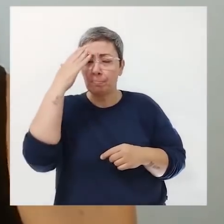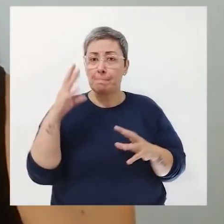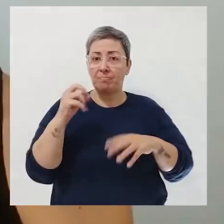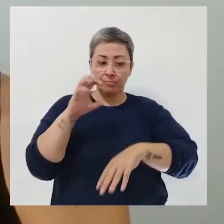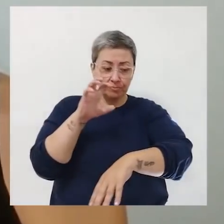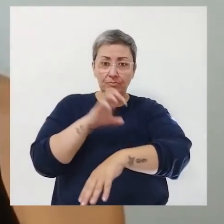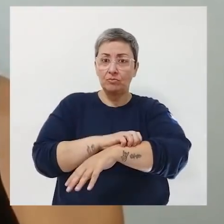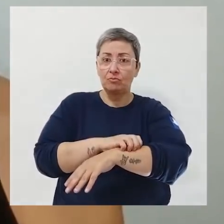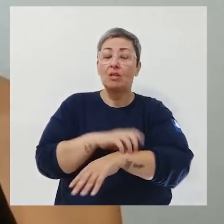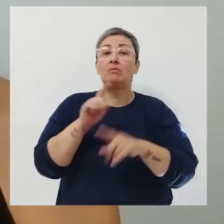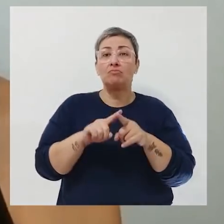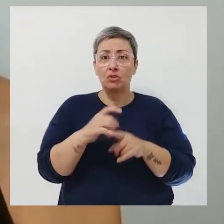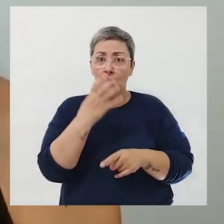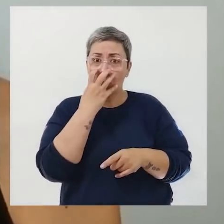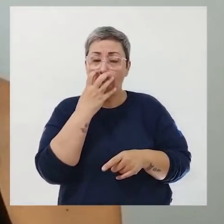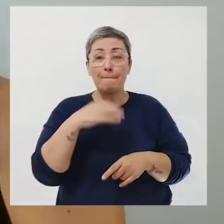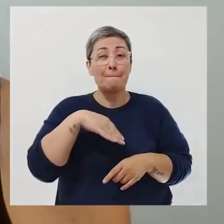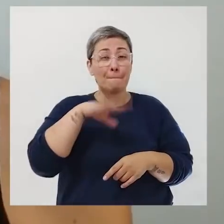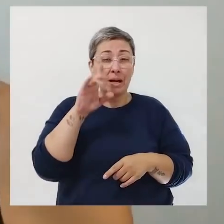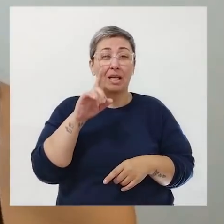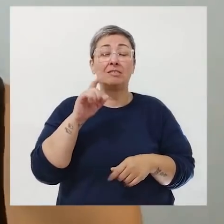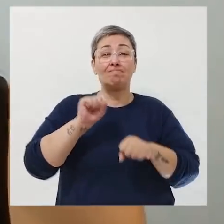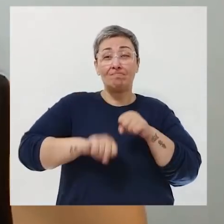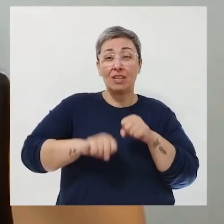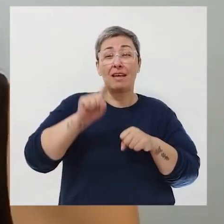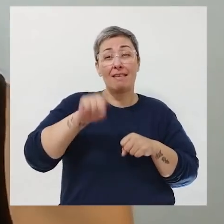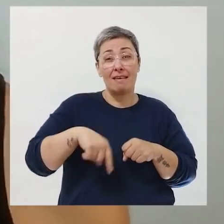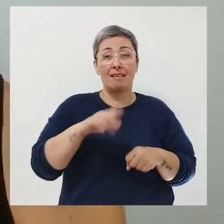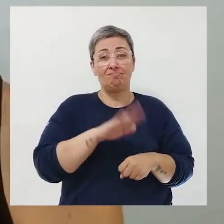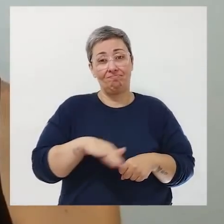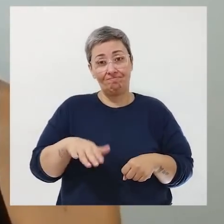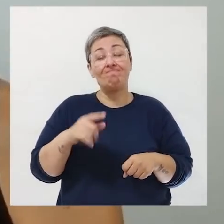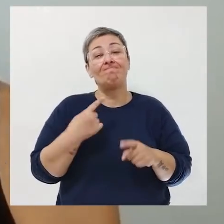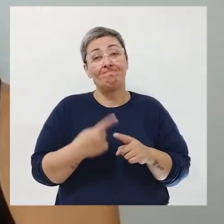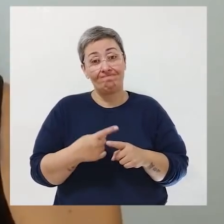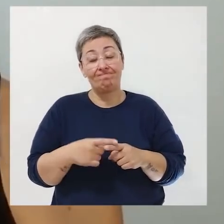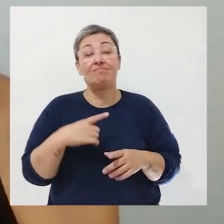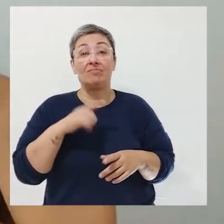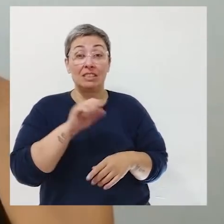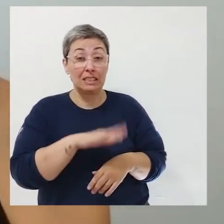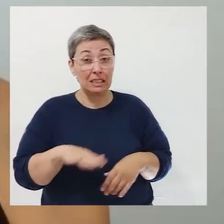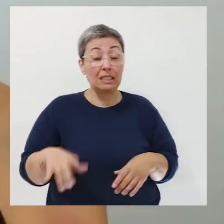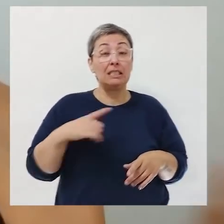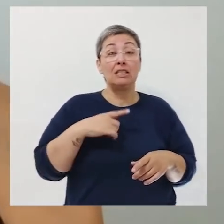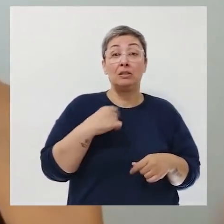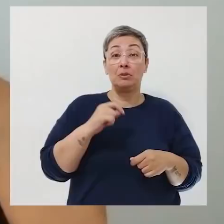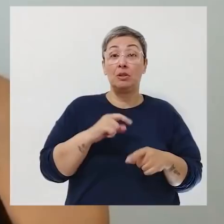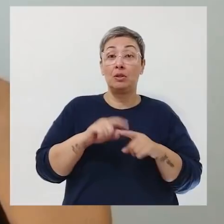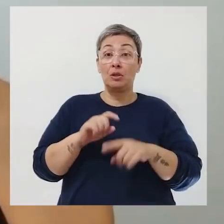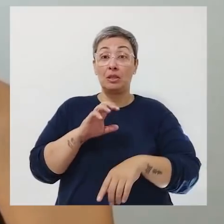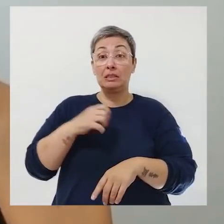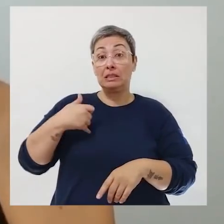de todas as mordidas causadas por cães, as maiores vítimas são as crianças? É exatamente isso. As crianças entre